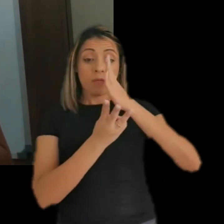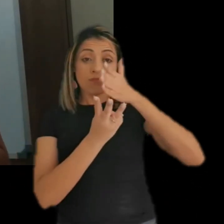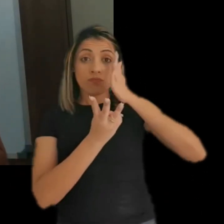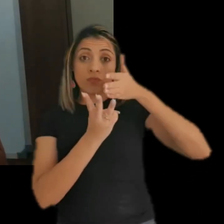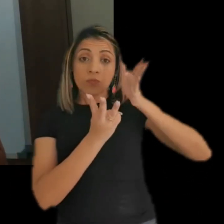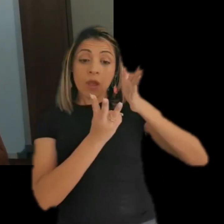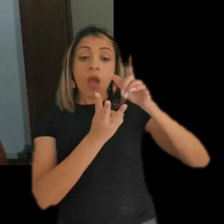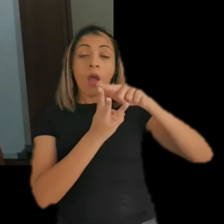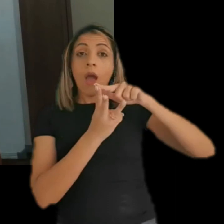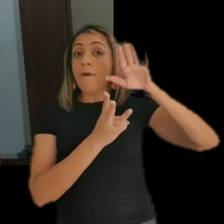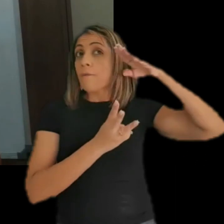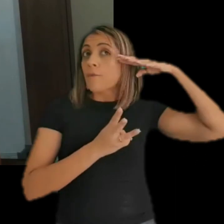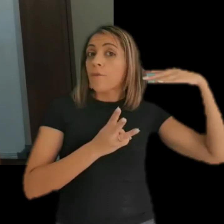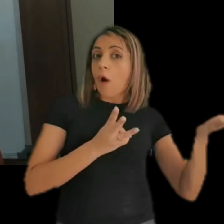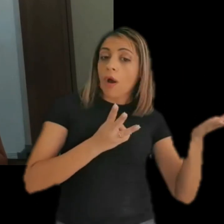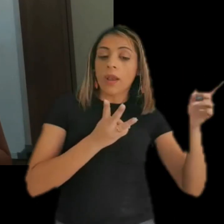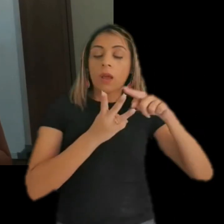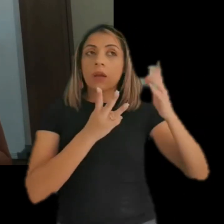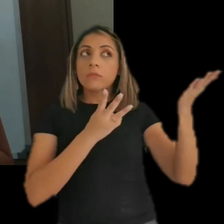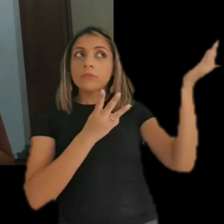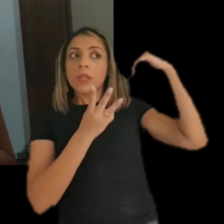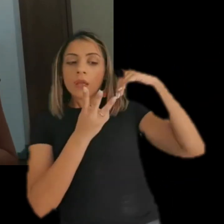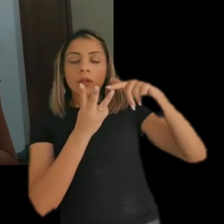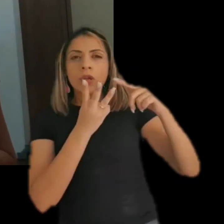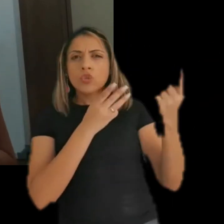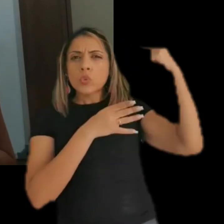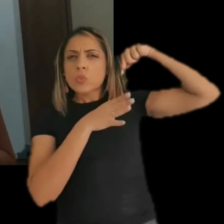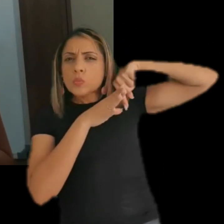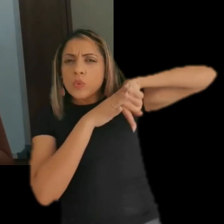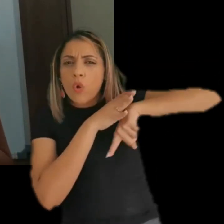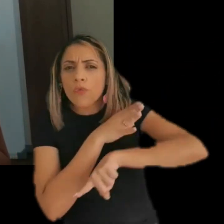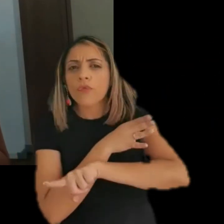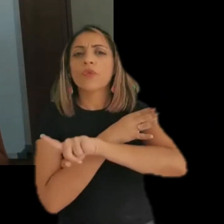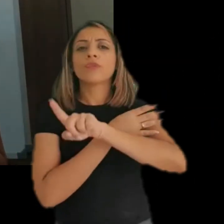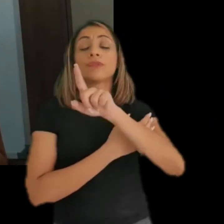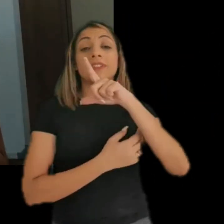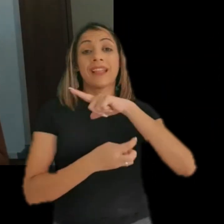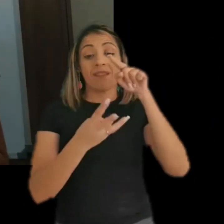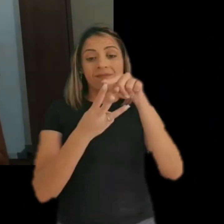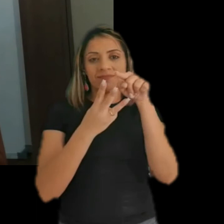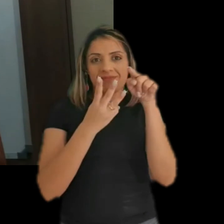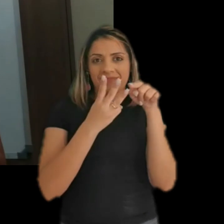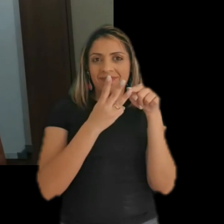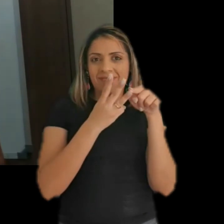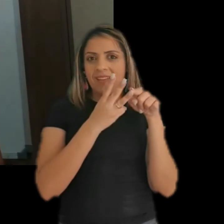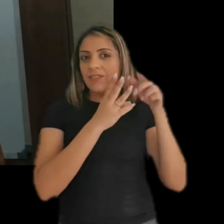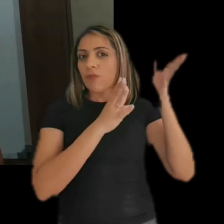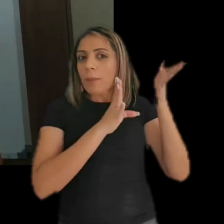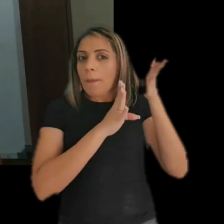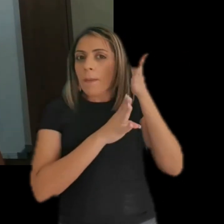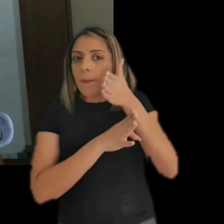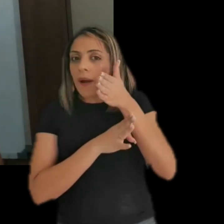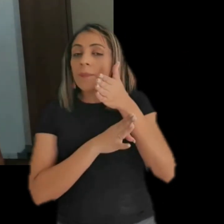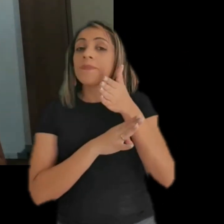orelha interna, ou ouvido externo, ouvido médio, ouvido interno, tá? Então, é um processo assim, vamos falar